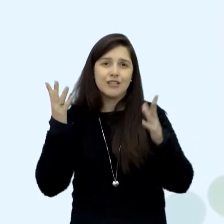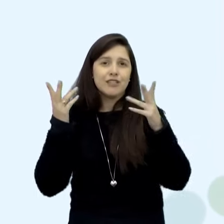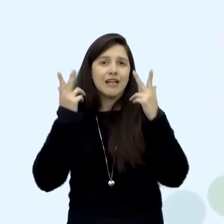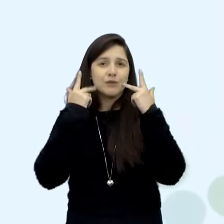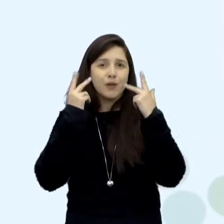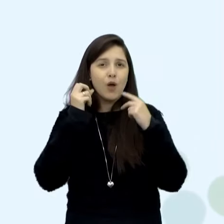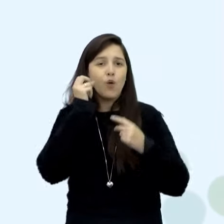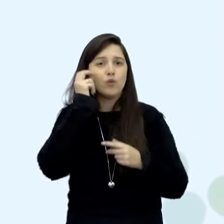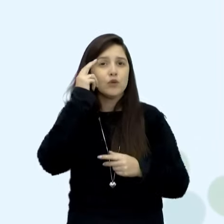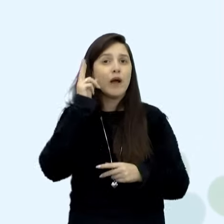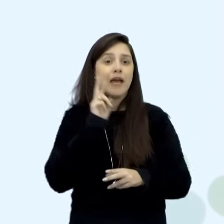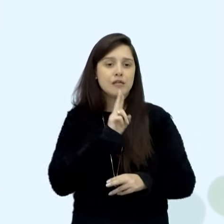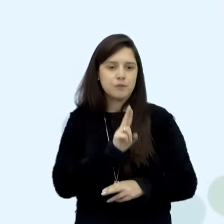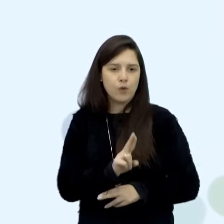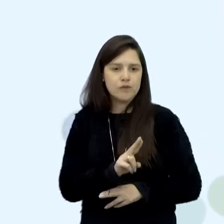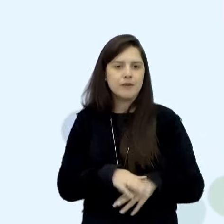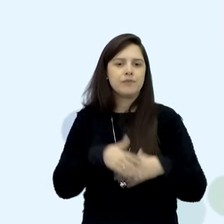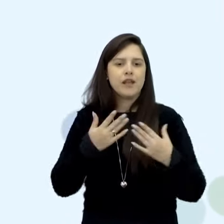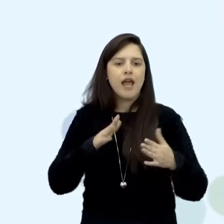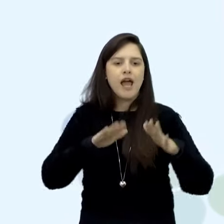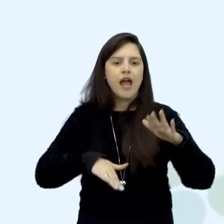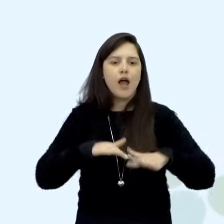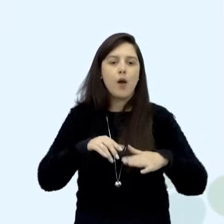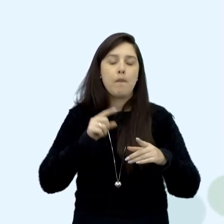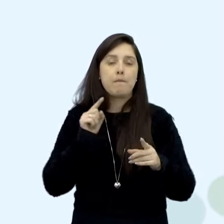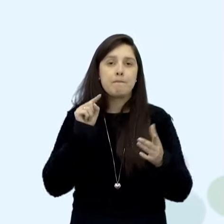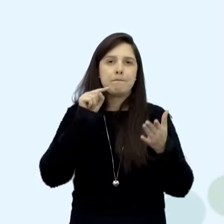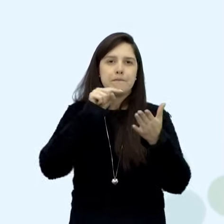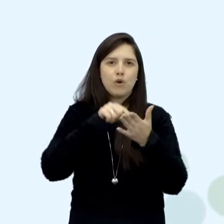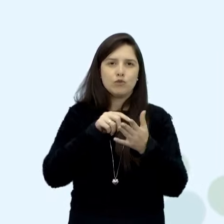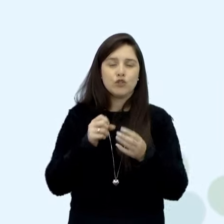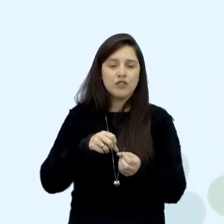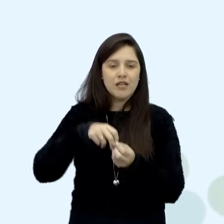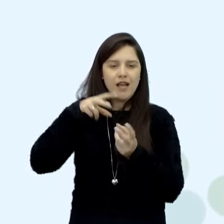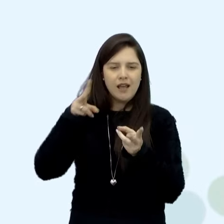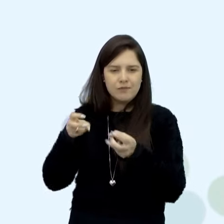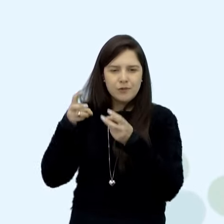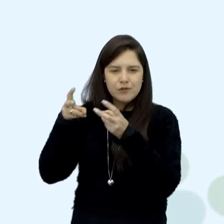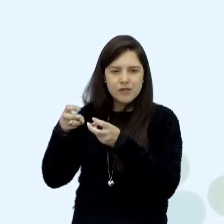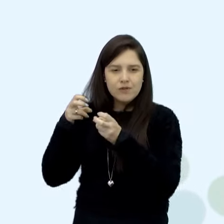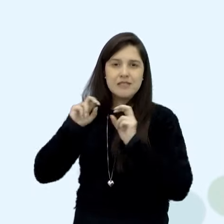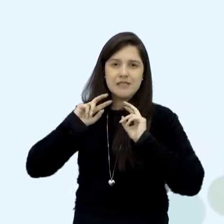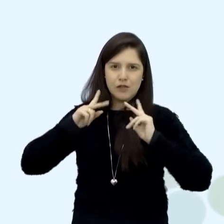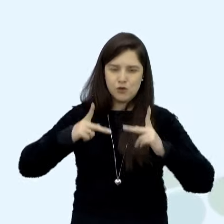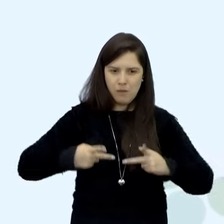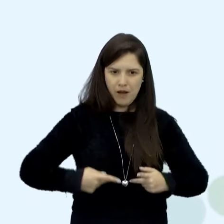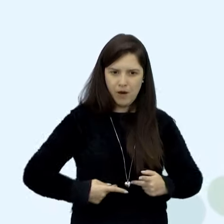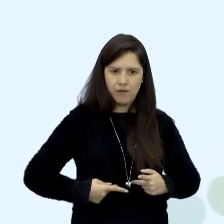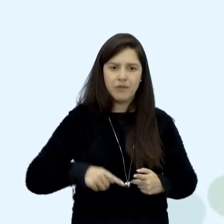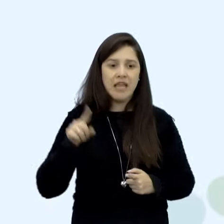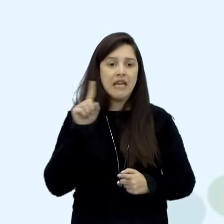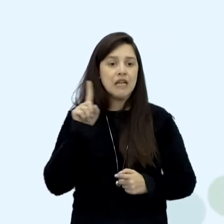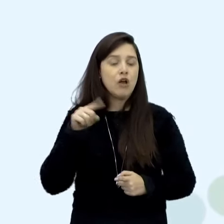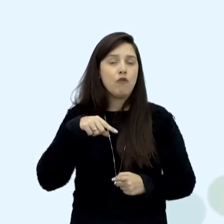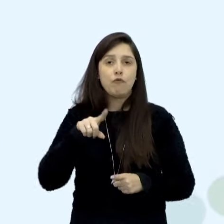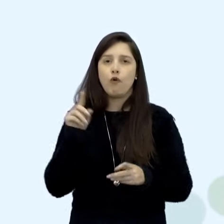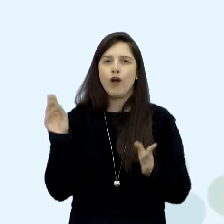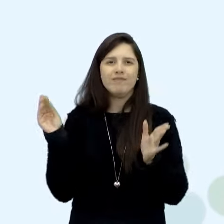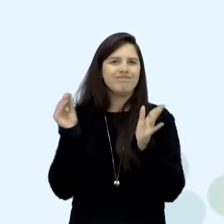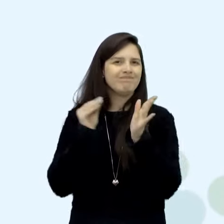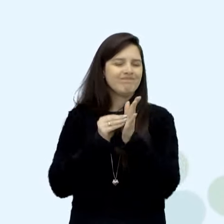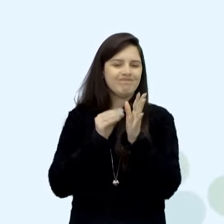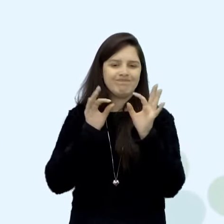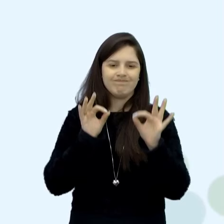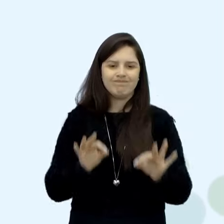lá. Resposta. Apesar de ser um ponto de exploração por seres humanos, ele não foi modificado